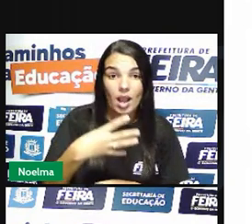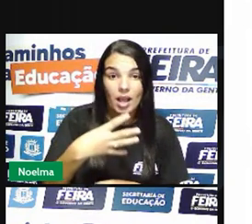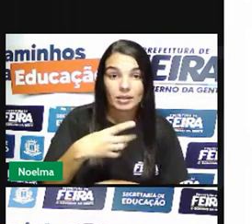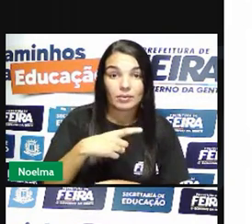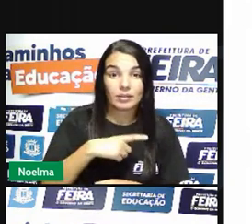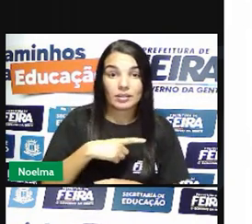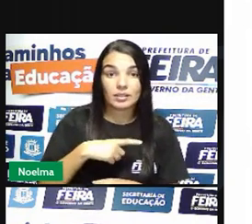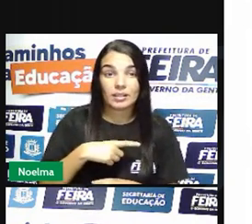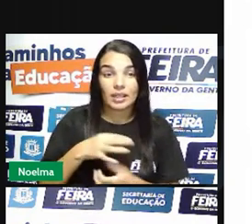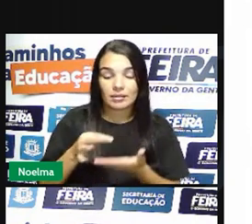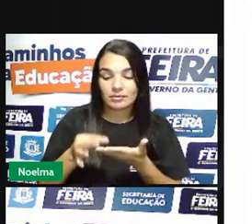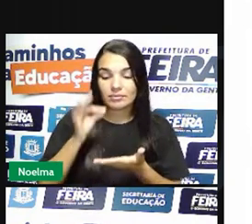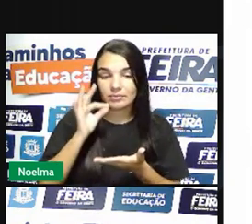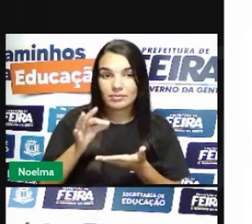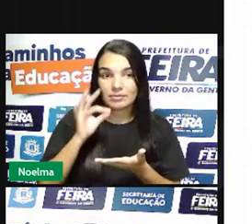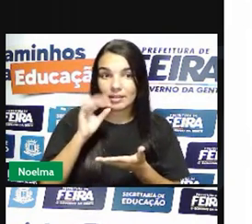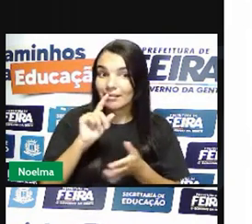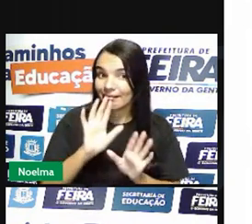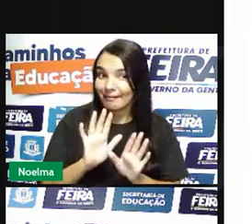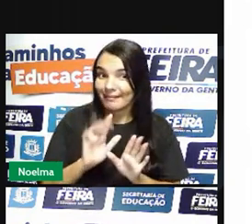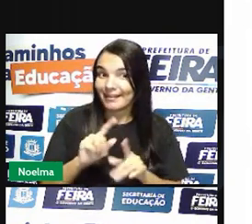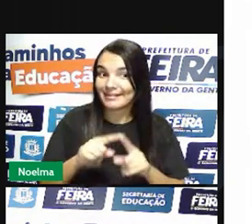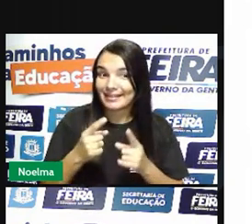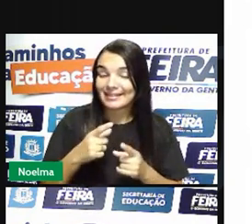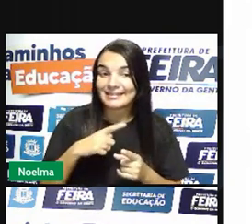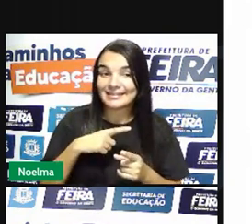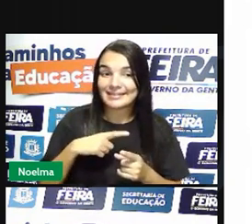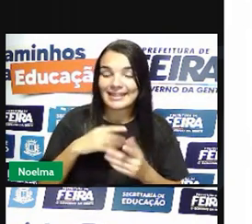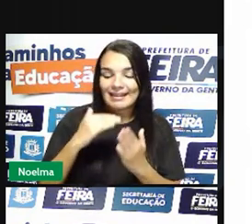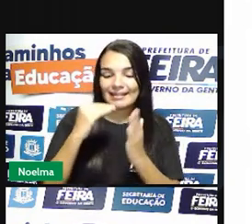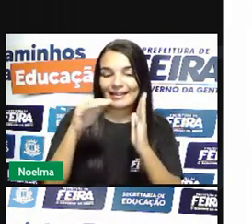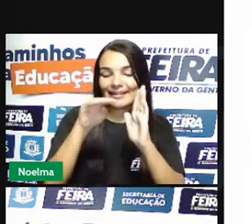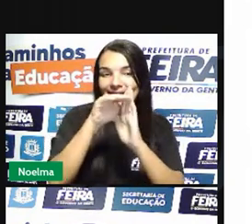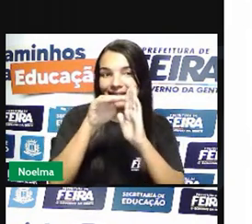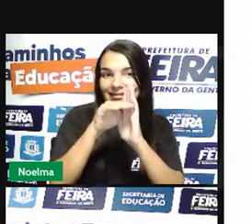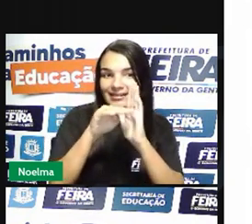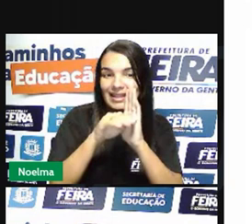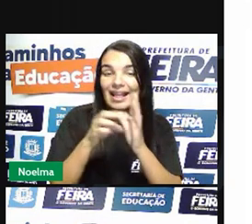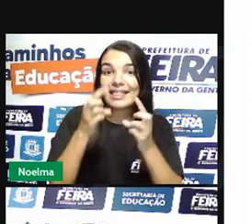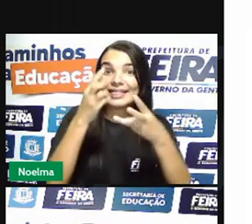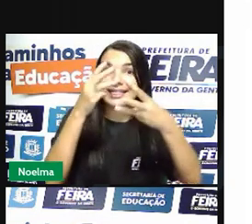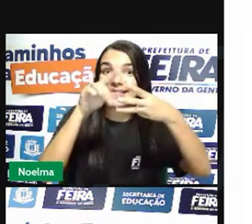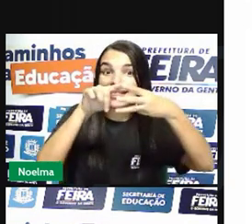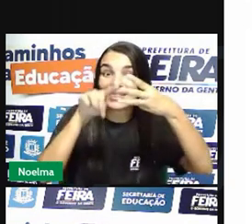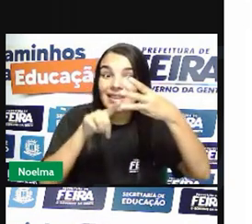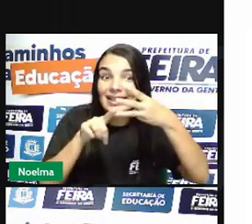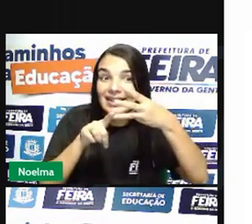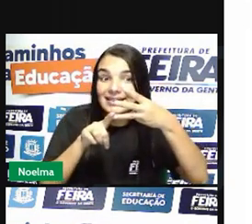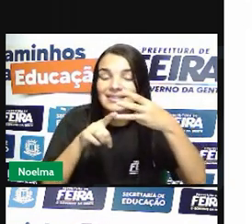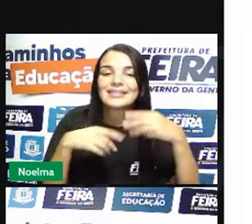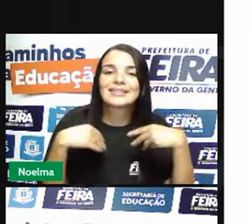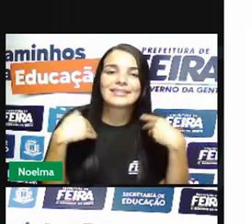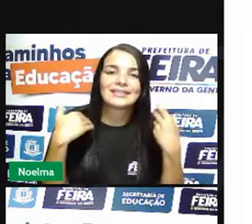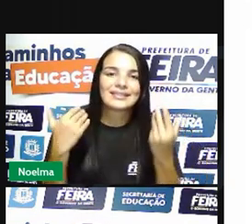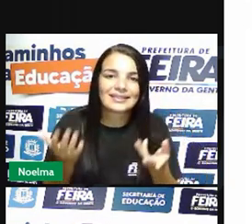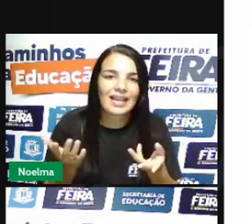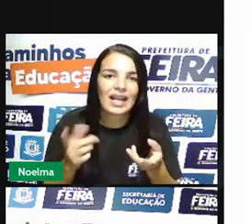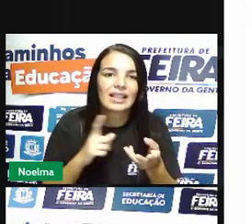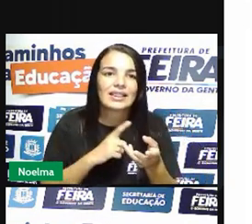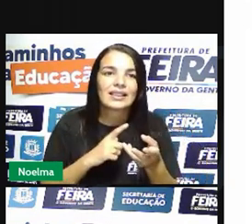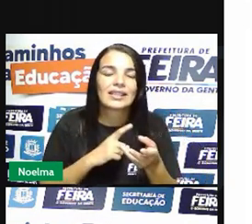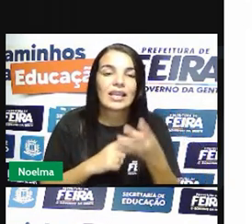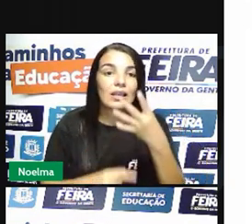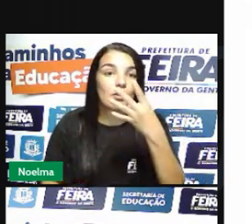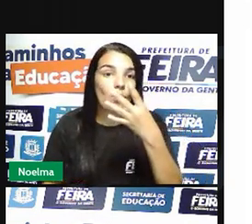significa aqui numa xícara a gente vai colocar três partes da xícaras de quatro partes né